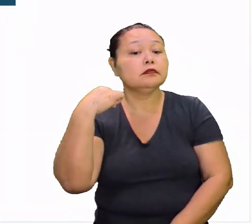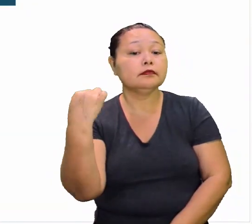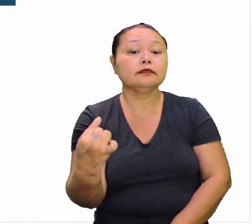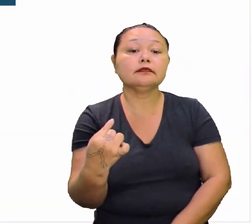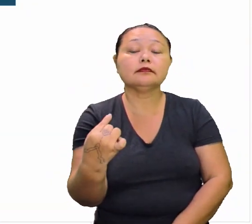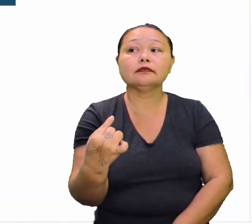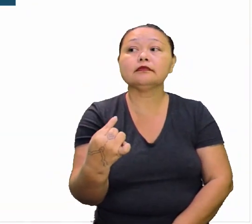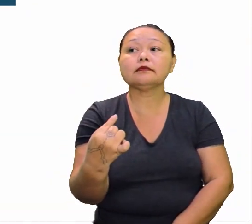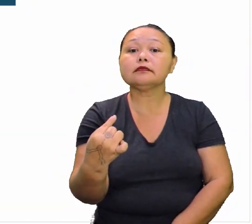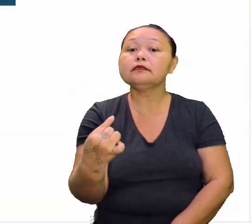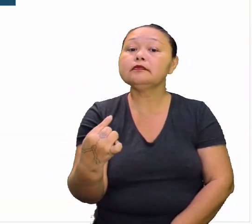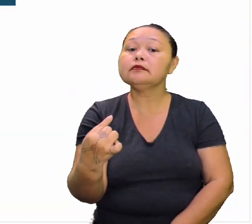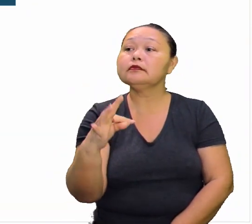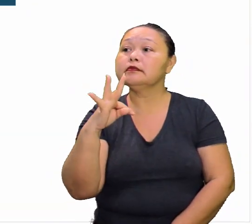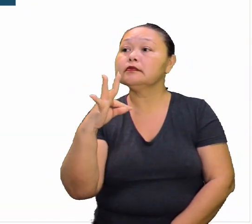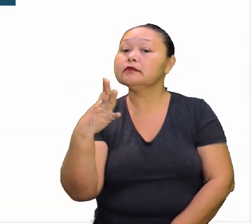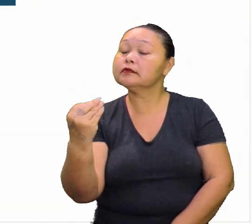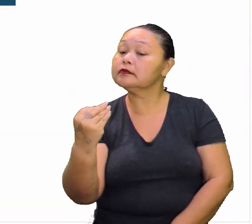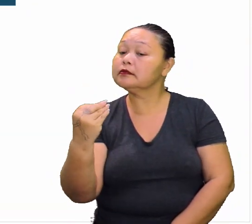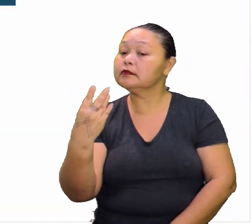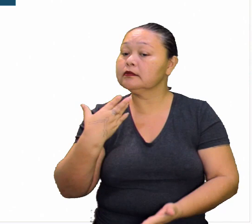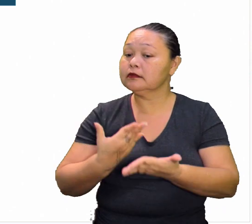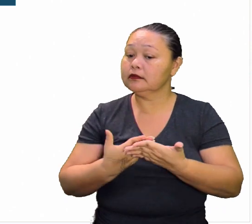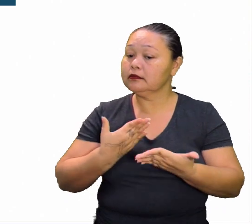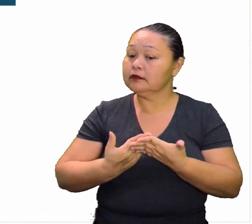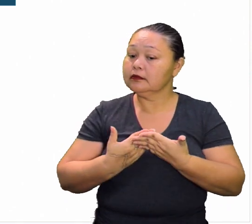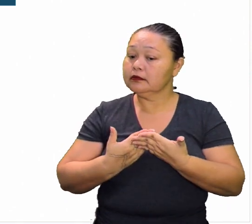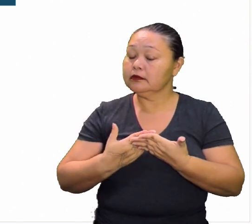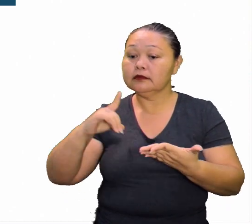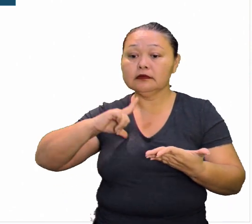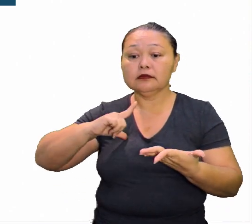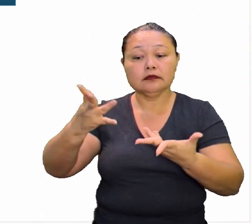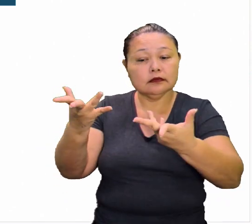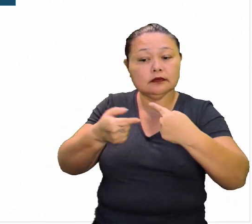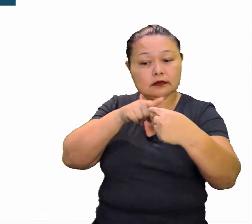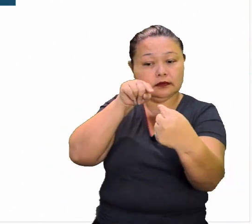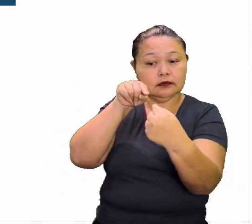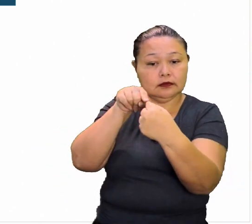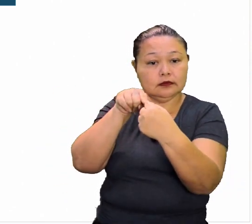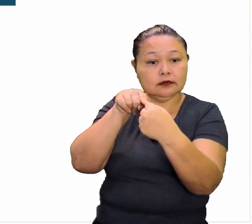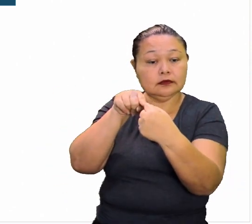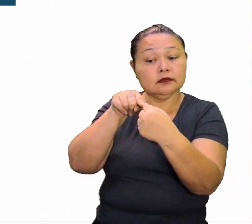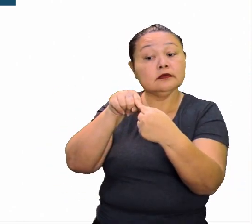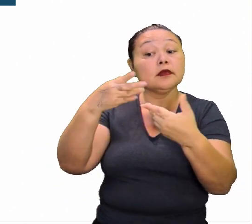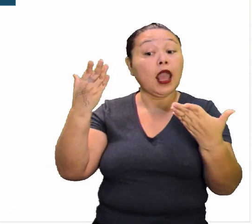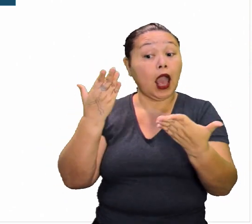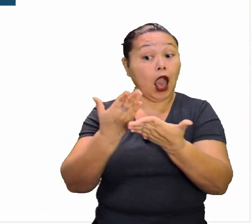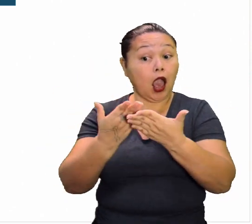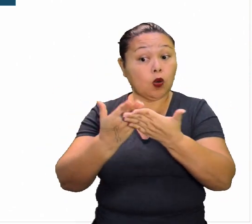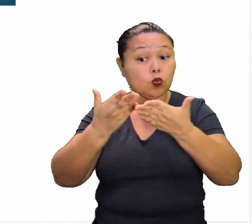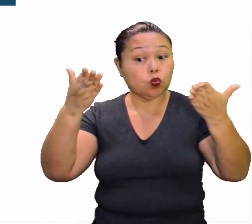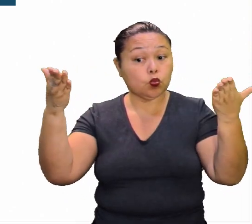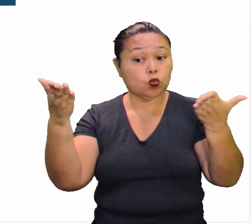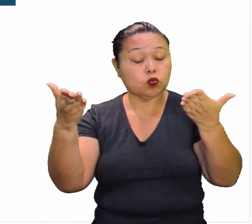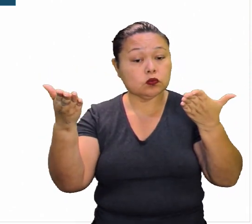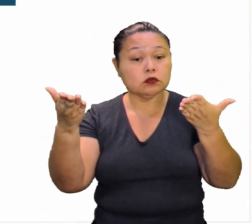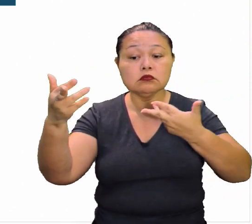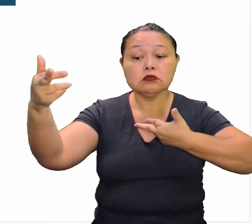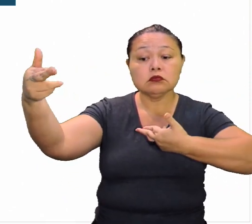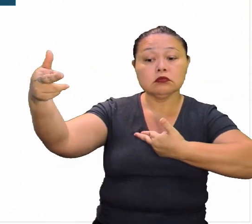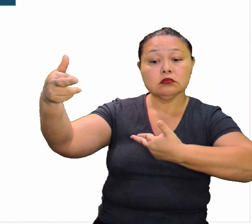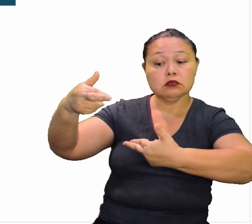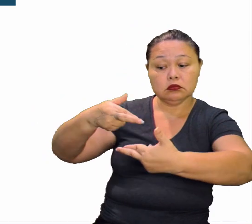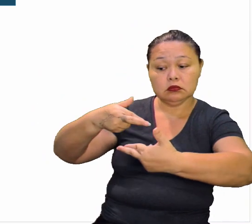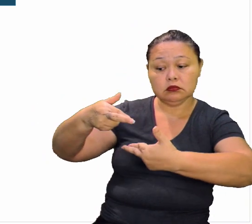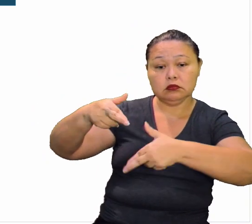lá. Todas as nossas aulas têm as suas habilidades. Na aula de hoje, você vai ter que saber